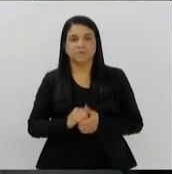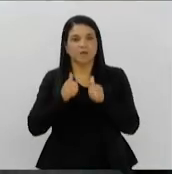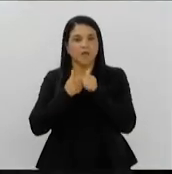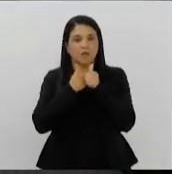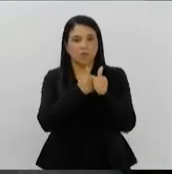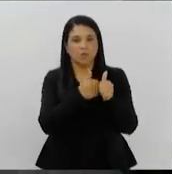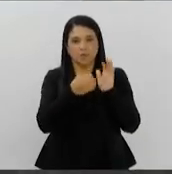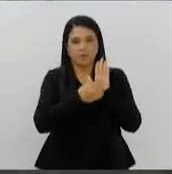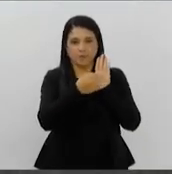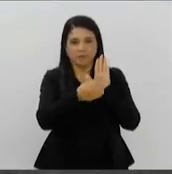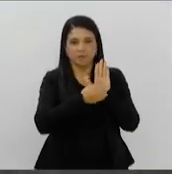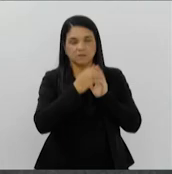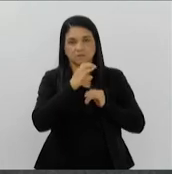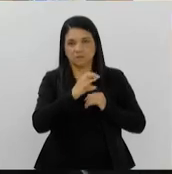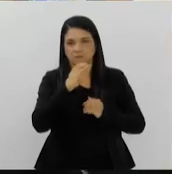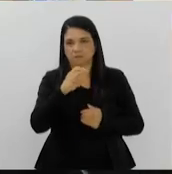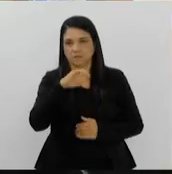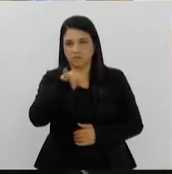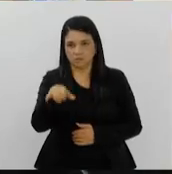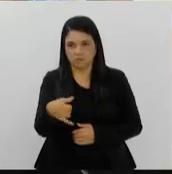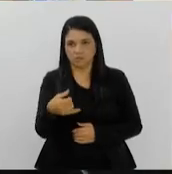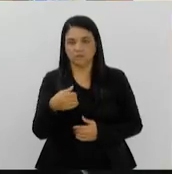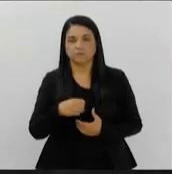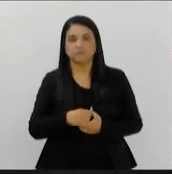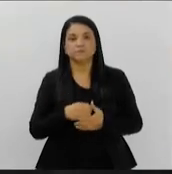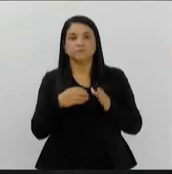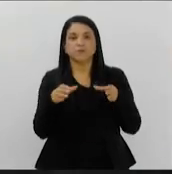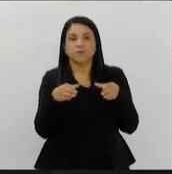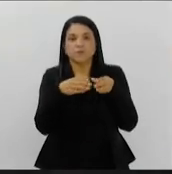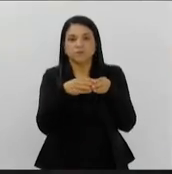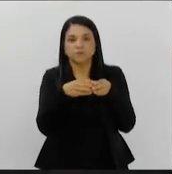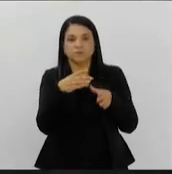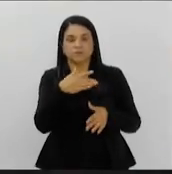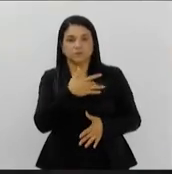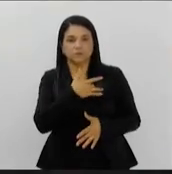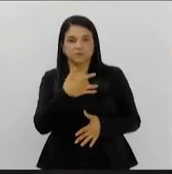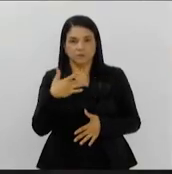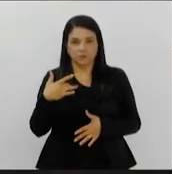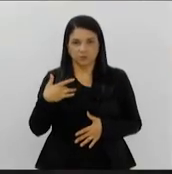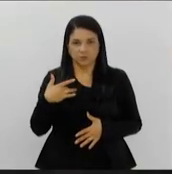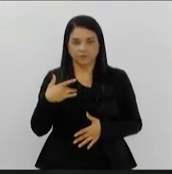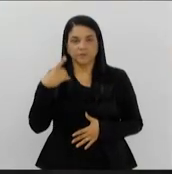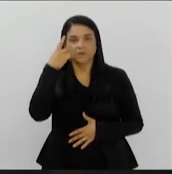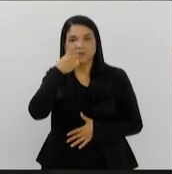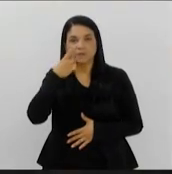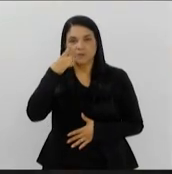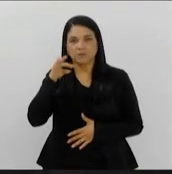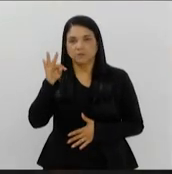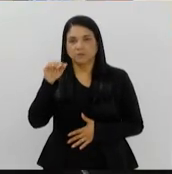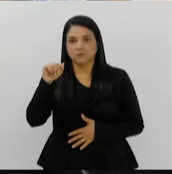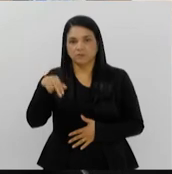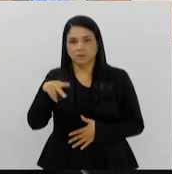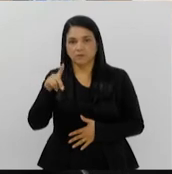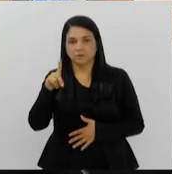Acompanho o parecer da CCJ. Pela Comissão de Saúde, deputado Tandy